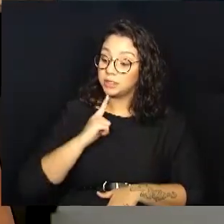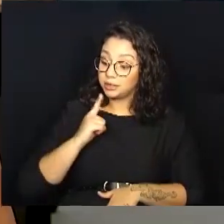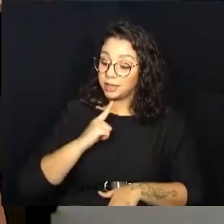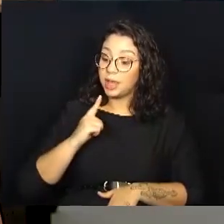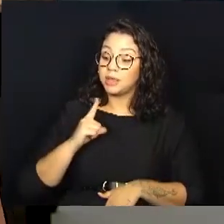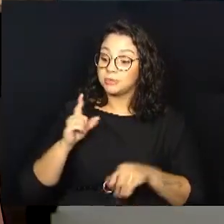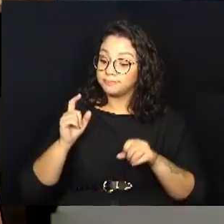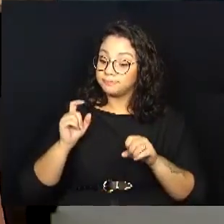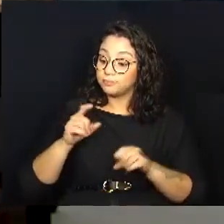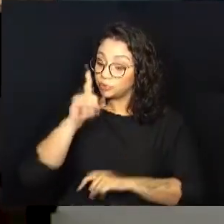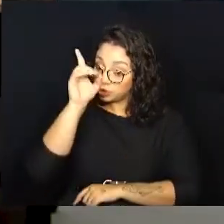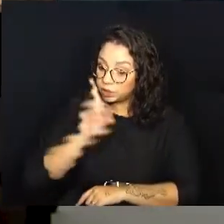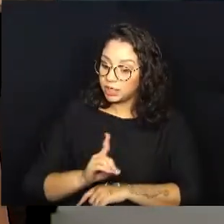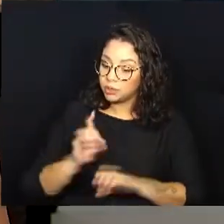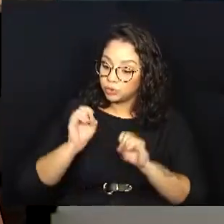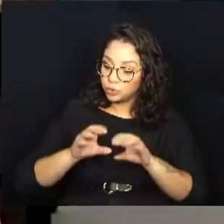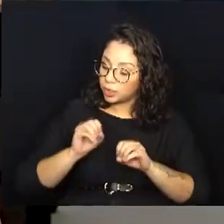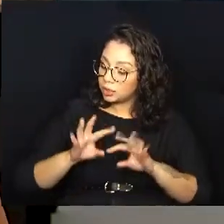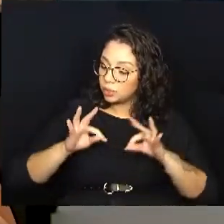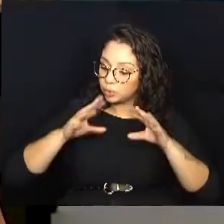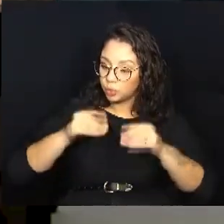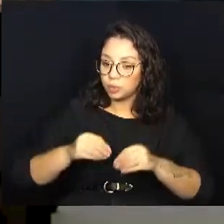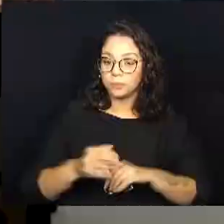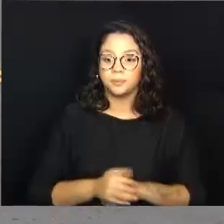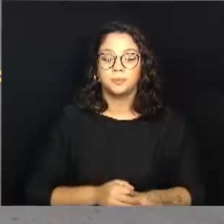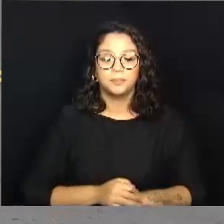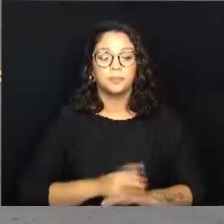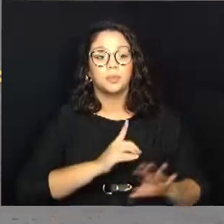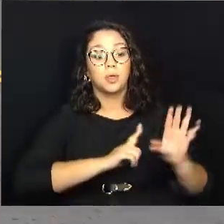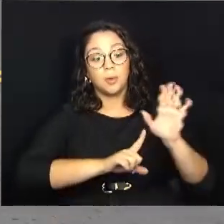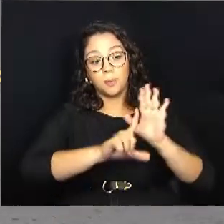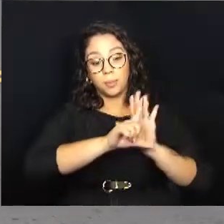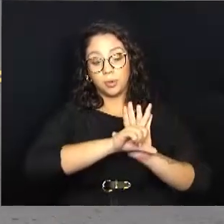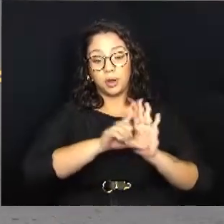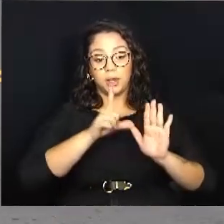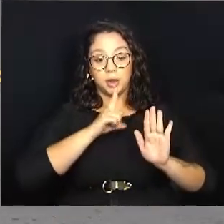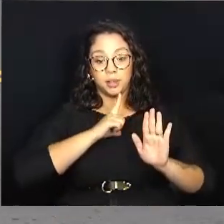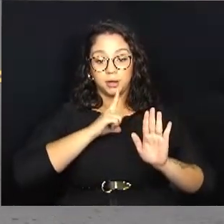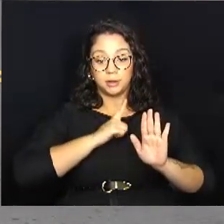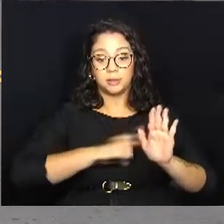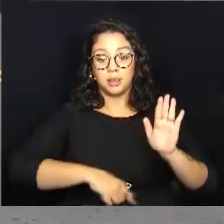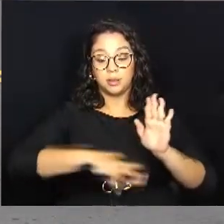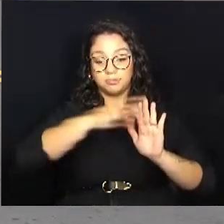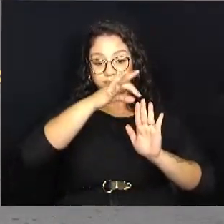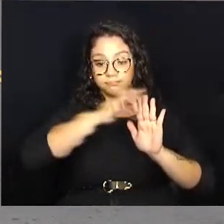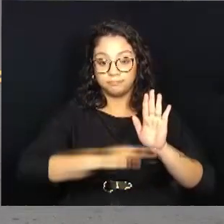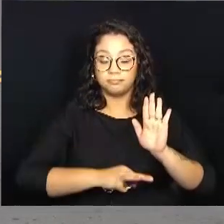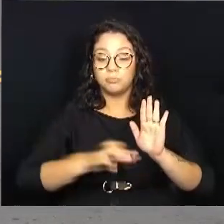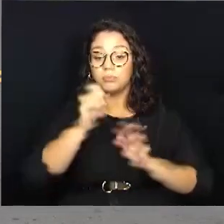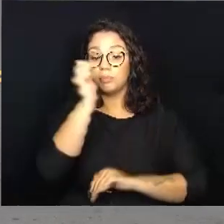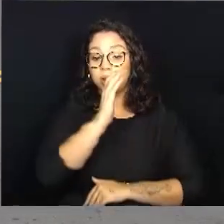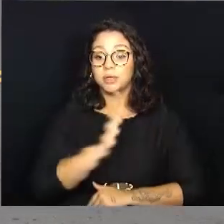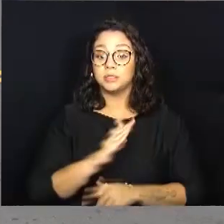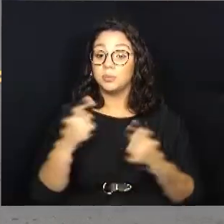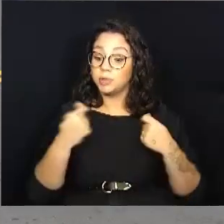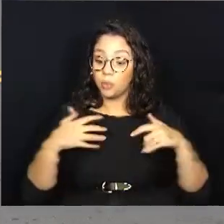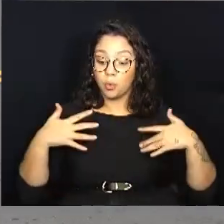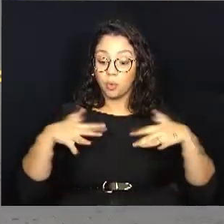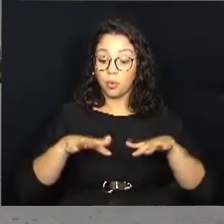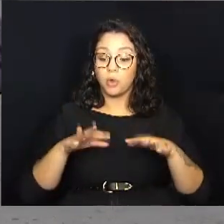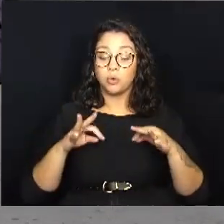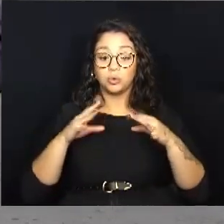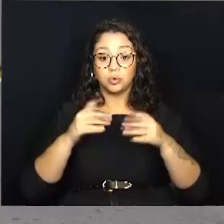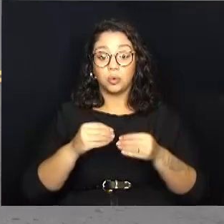deficiência tem o direito a ter uma educação de uma forma integral. Por lei, pelo Plano Nacional de Educação, o Brasil